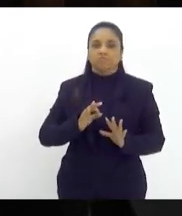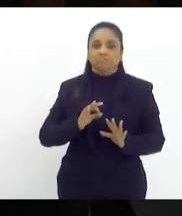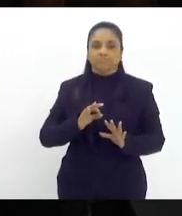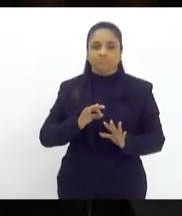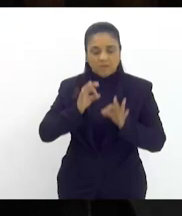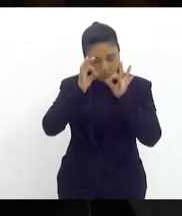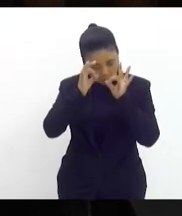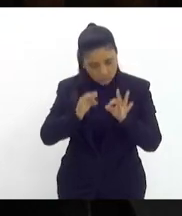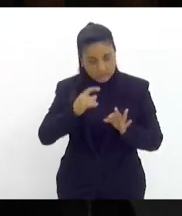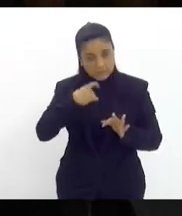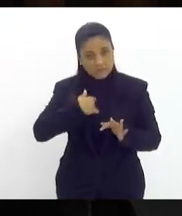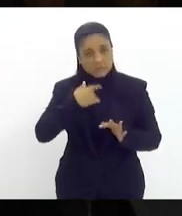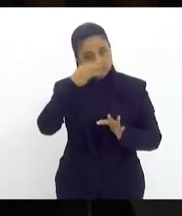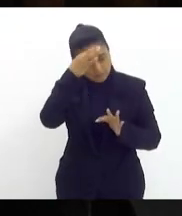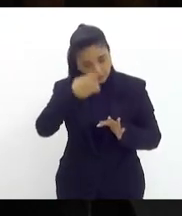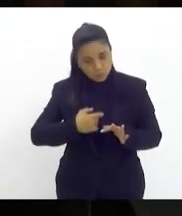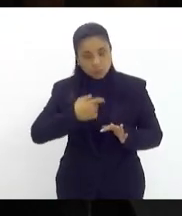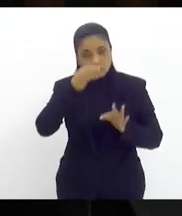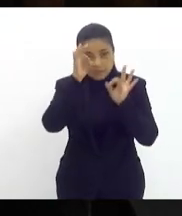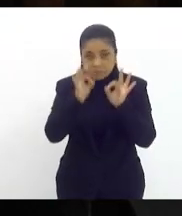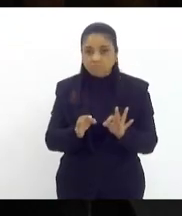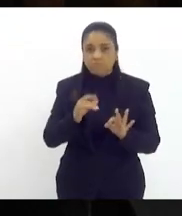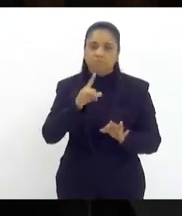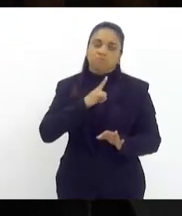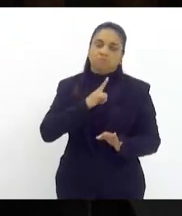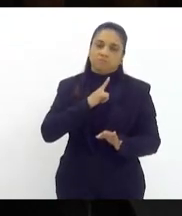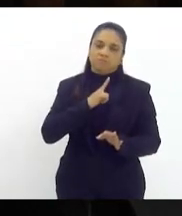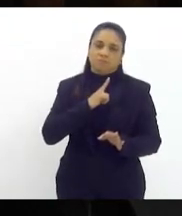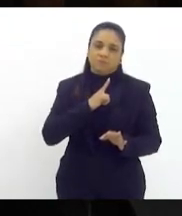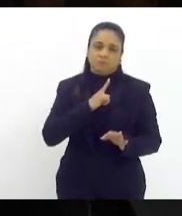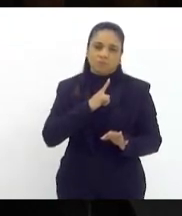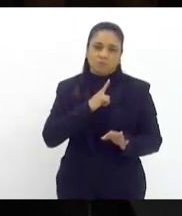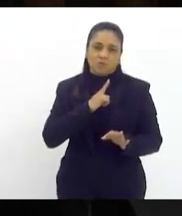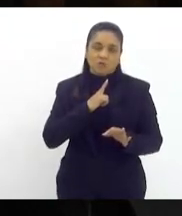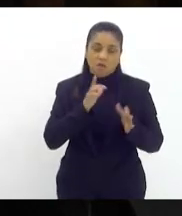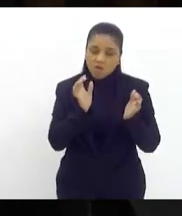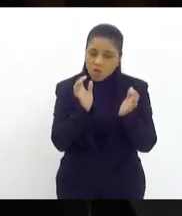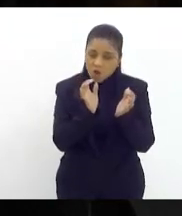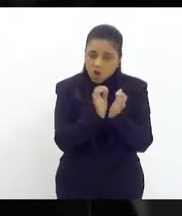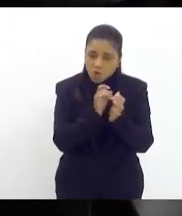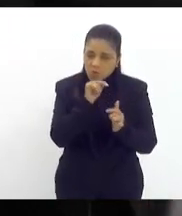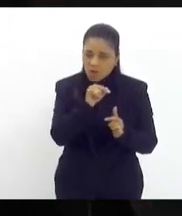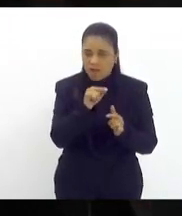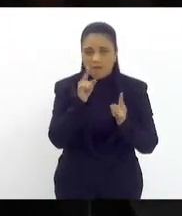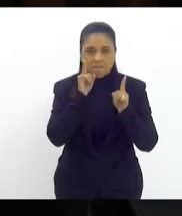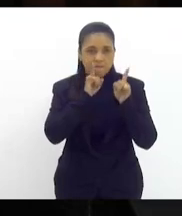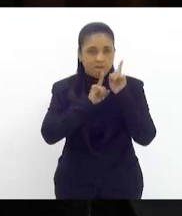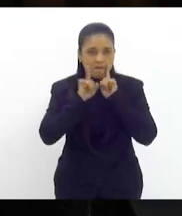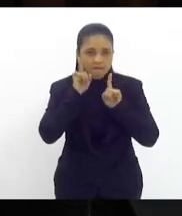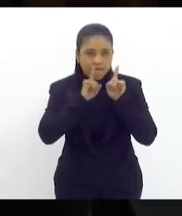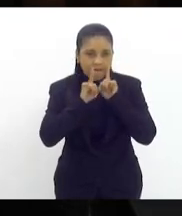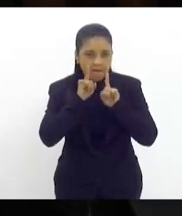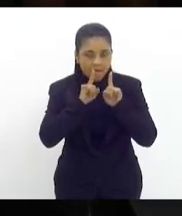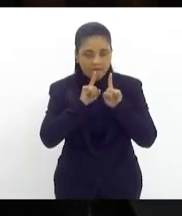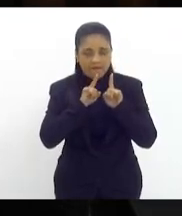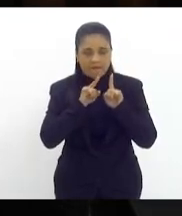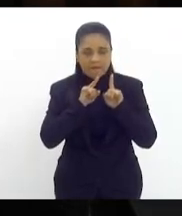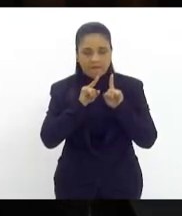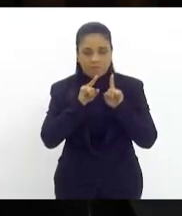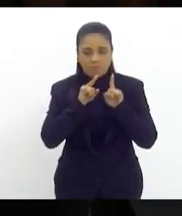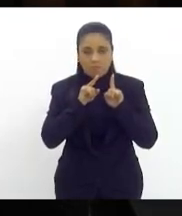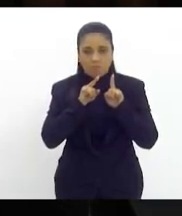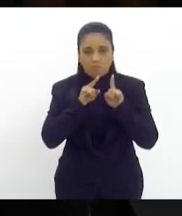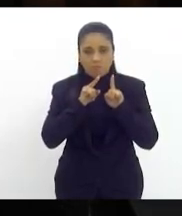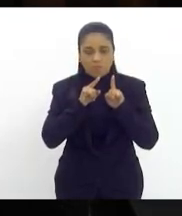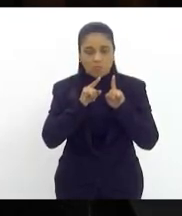se essa quadrilha que está instalada em Maricá não só aí por meio de